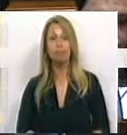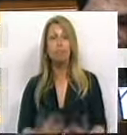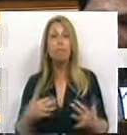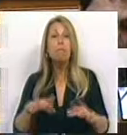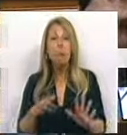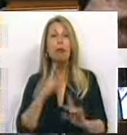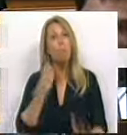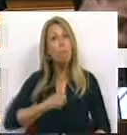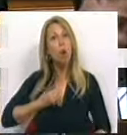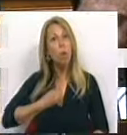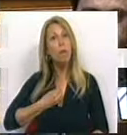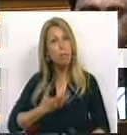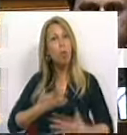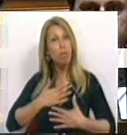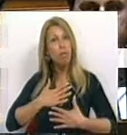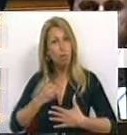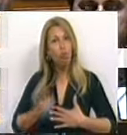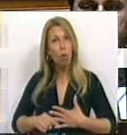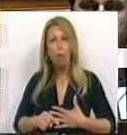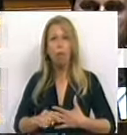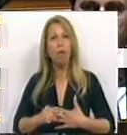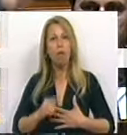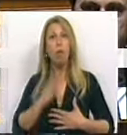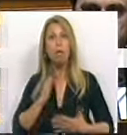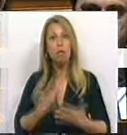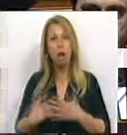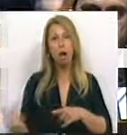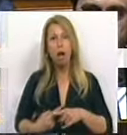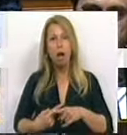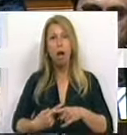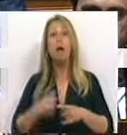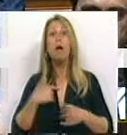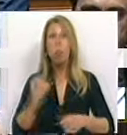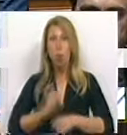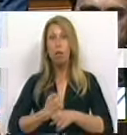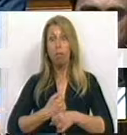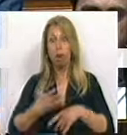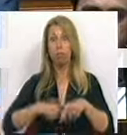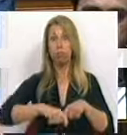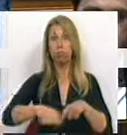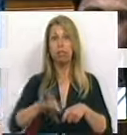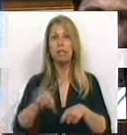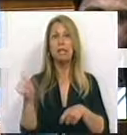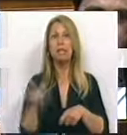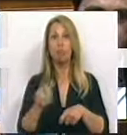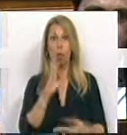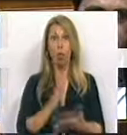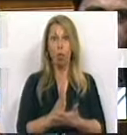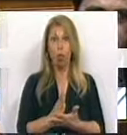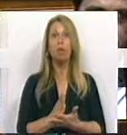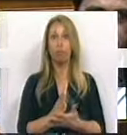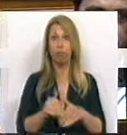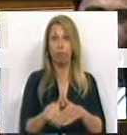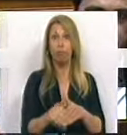preocupar, motiva-nos. Motiva-nos para o trabalho que ainda vamos desempenhar nestes últimos 6 meses e para o trabalho que vamos continuar a